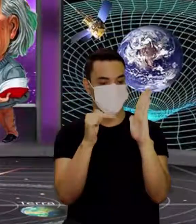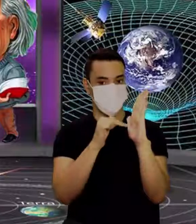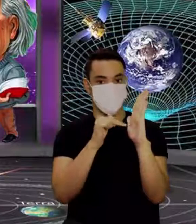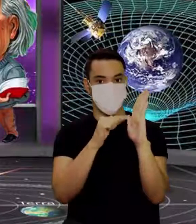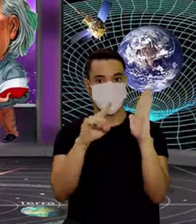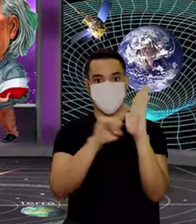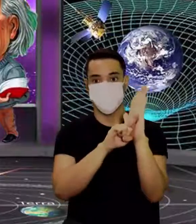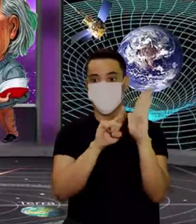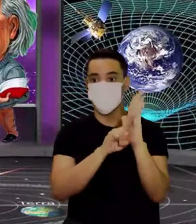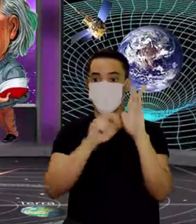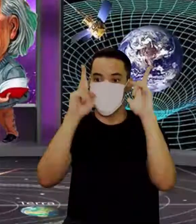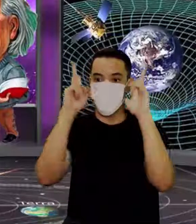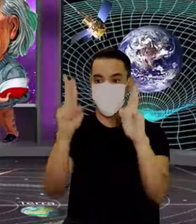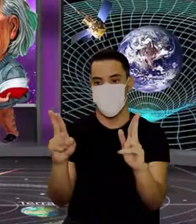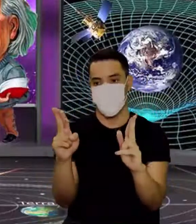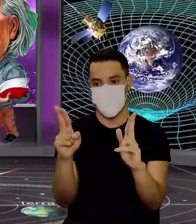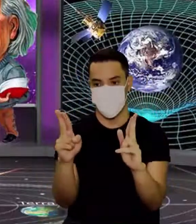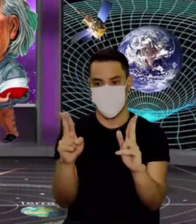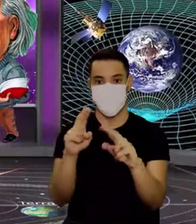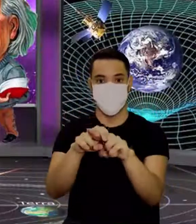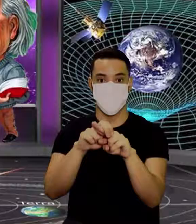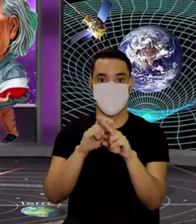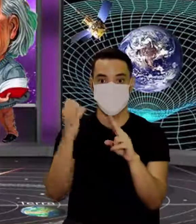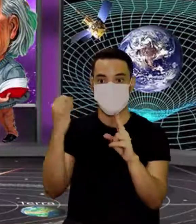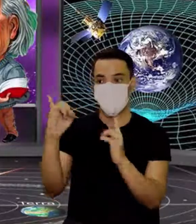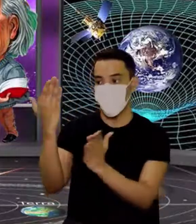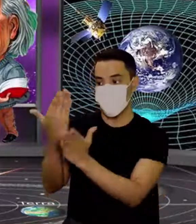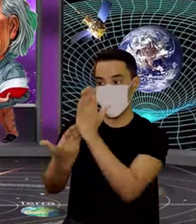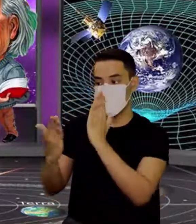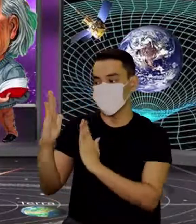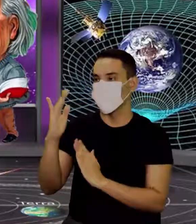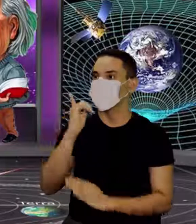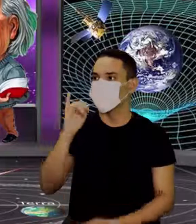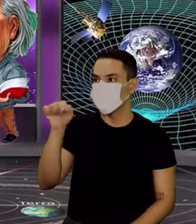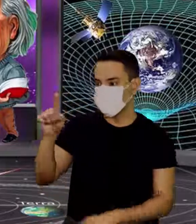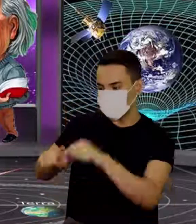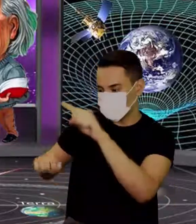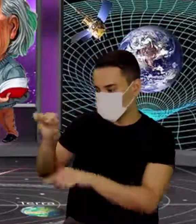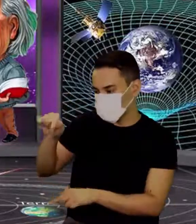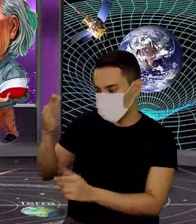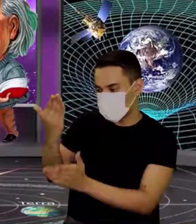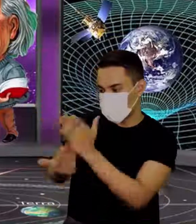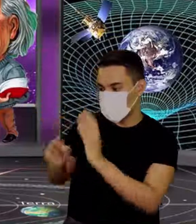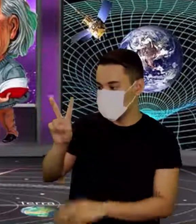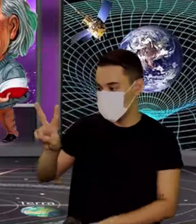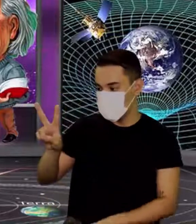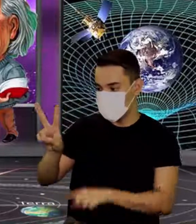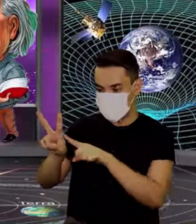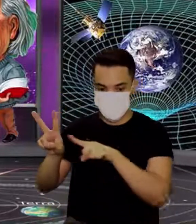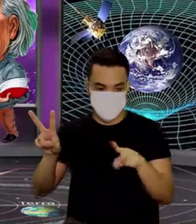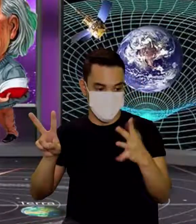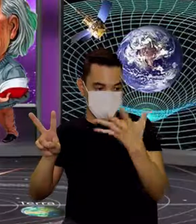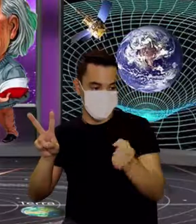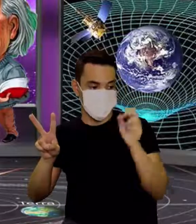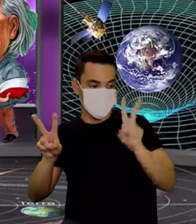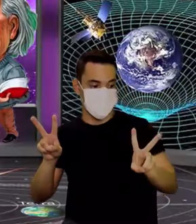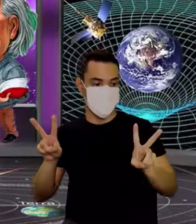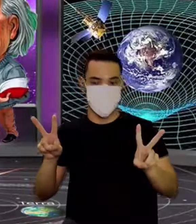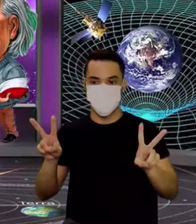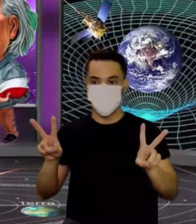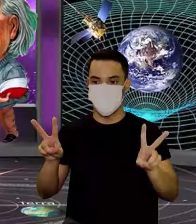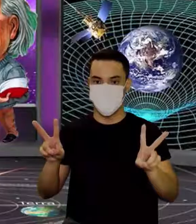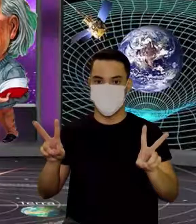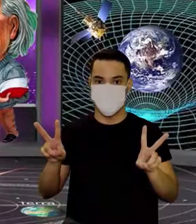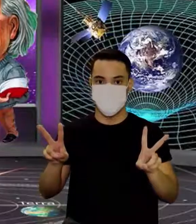Igual, igual. Então, o que acontece? Eu perdi aqui menos 2 coulomb, esse recebeu menos 2